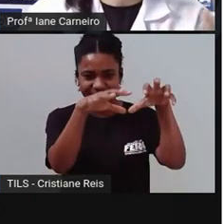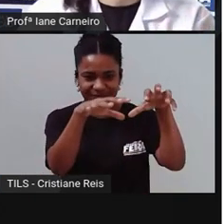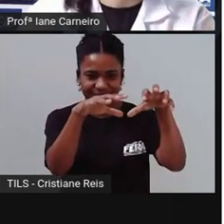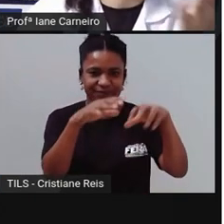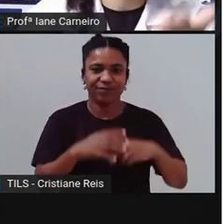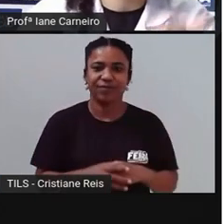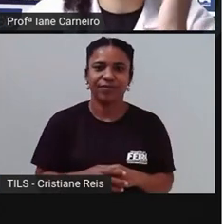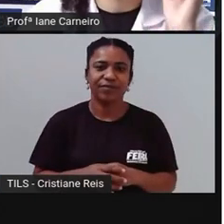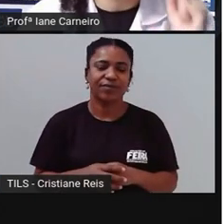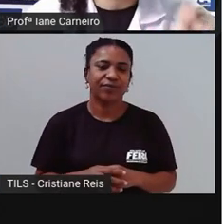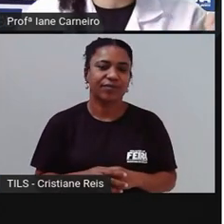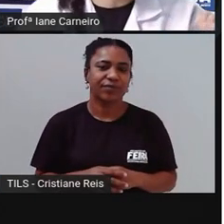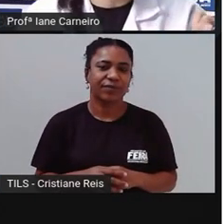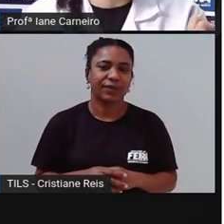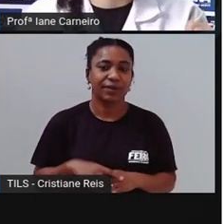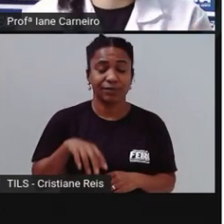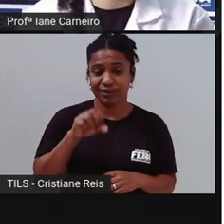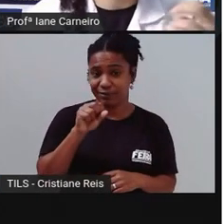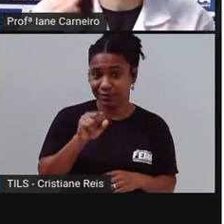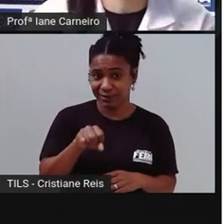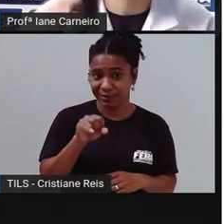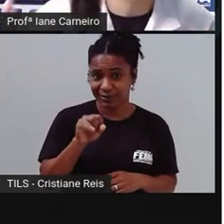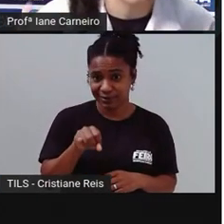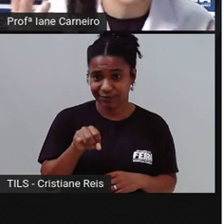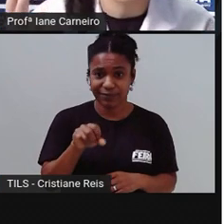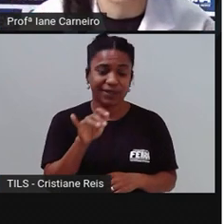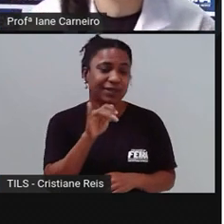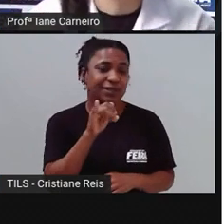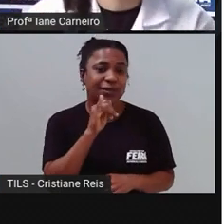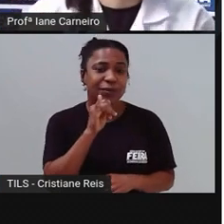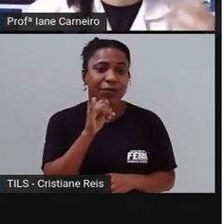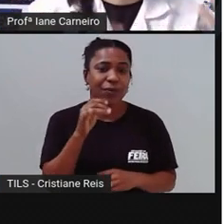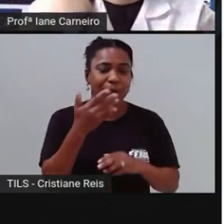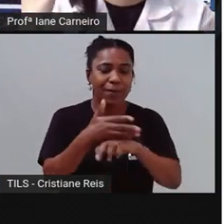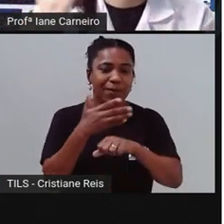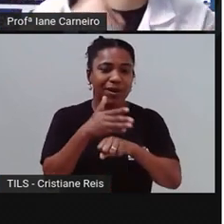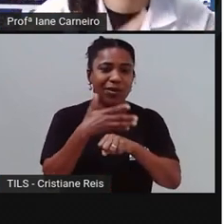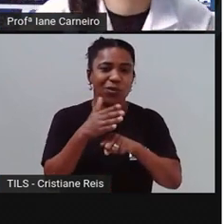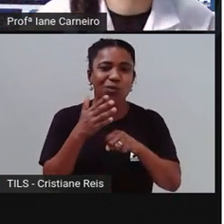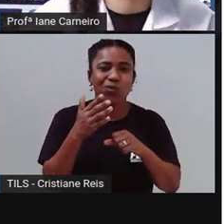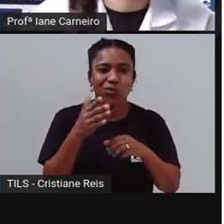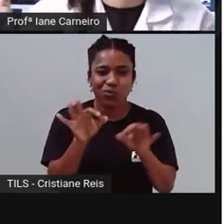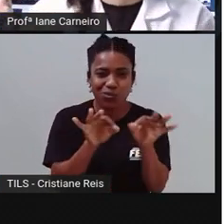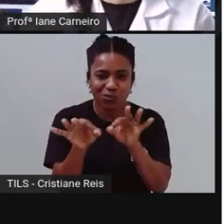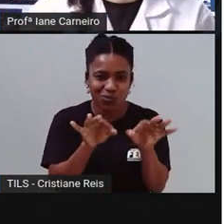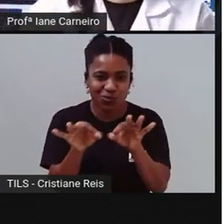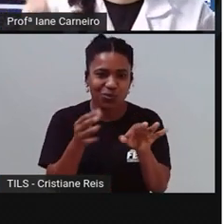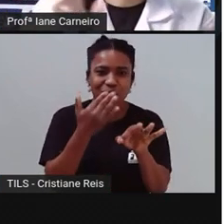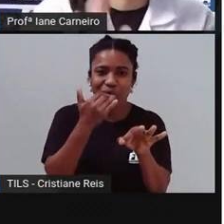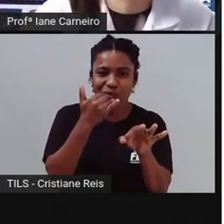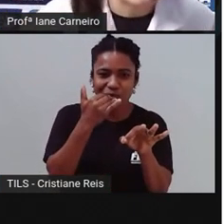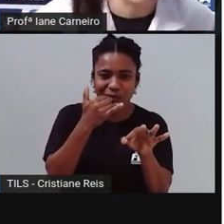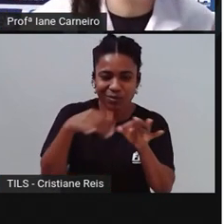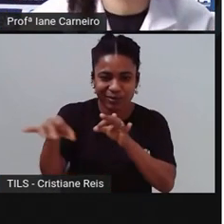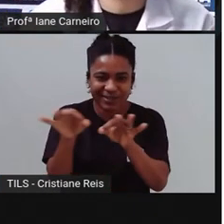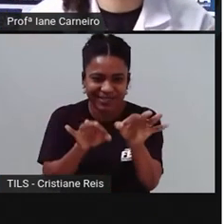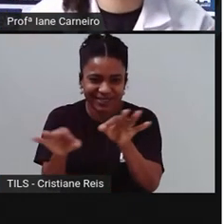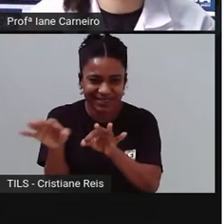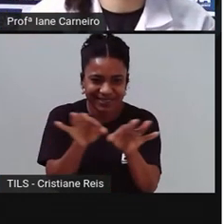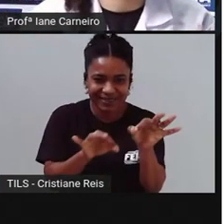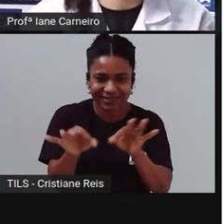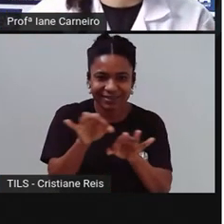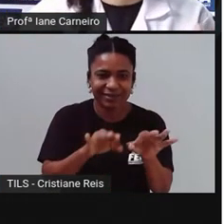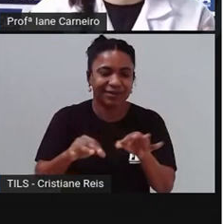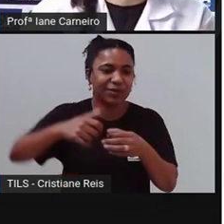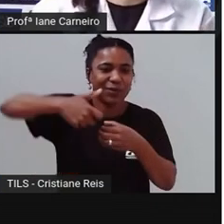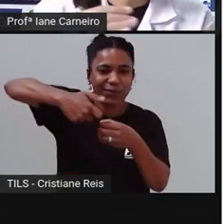você usou para preparar o almoço, se a mamãe usou para preparar o almoço, uma sardinha, um extrato de tomate que vem